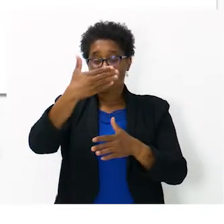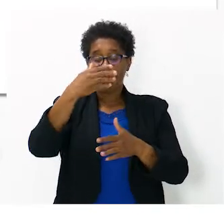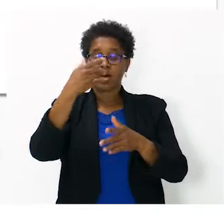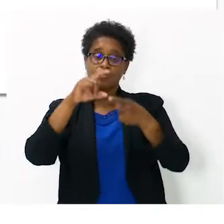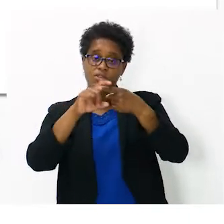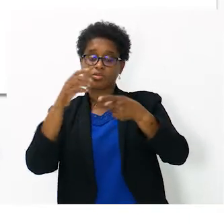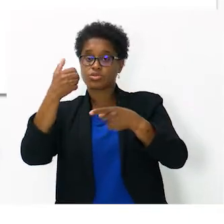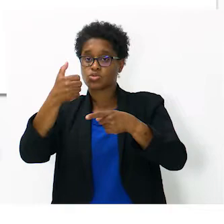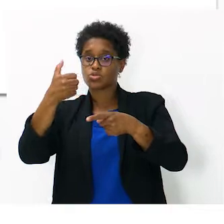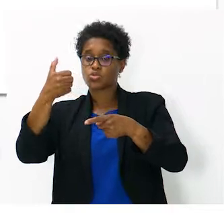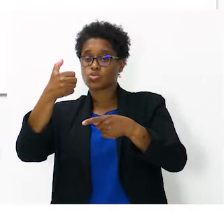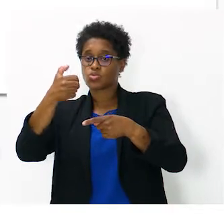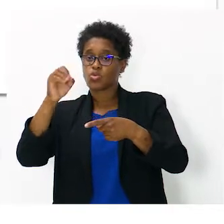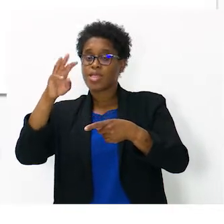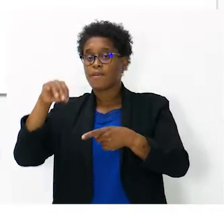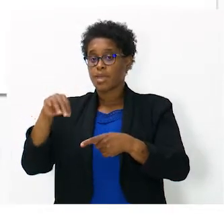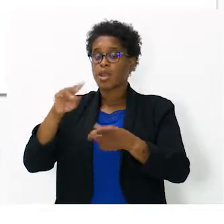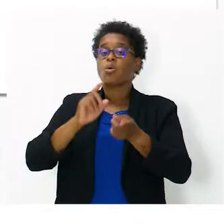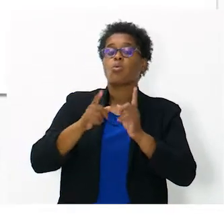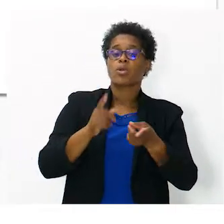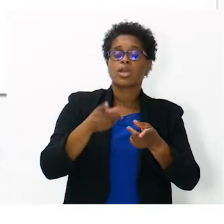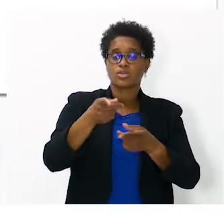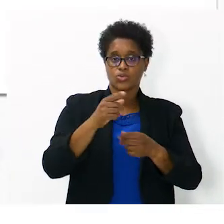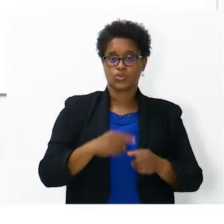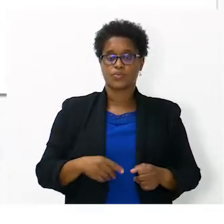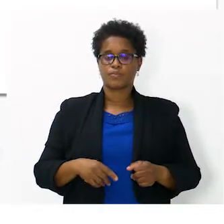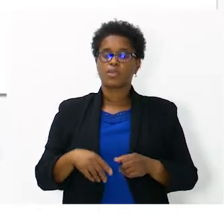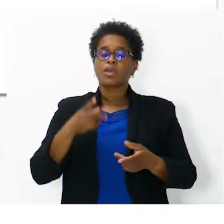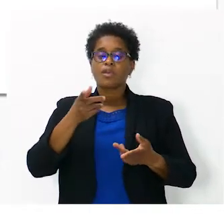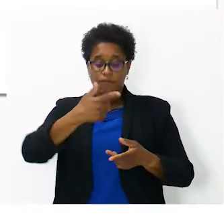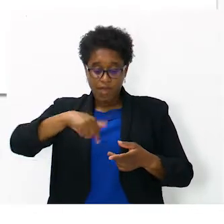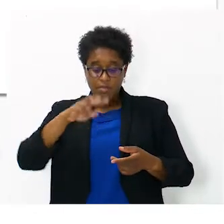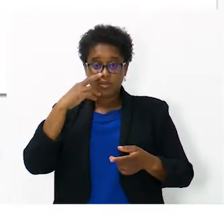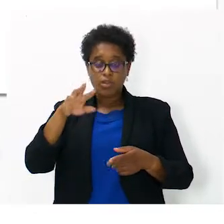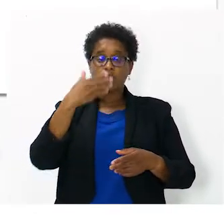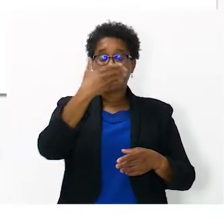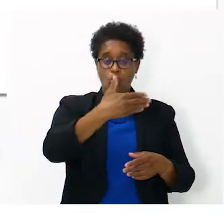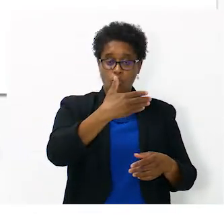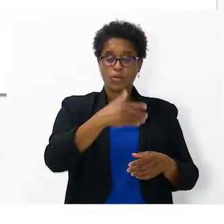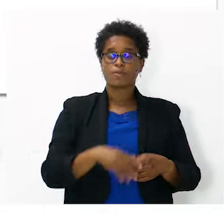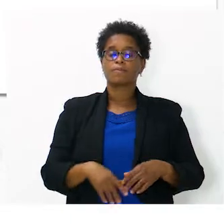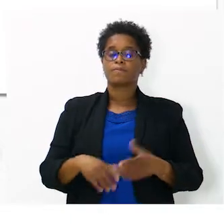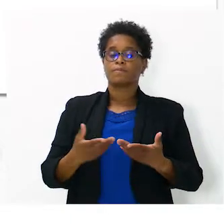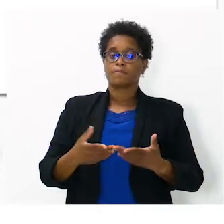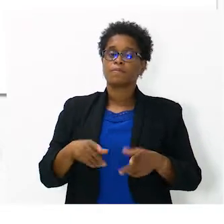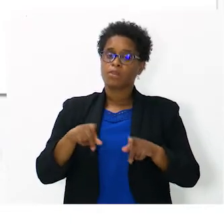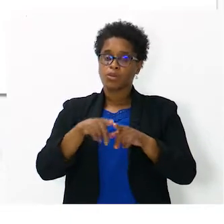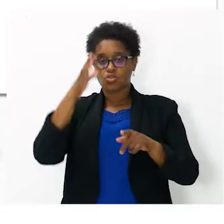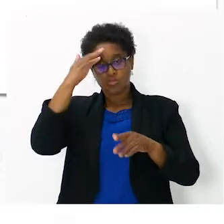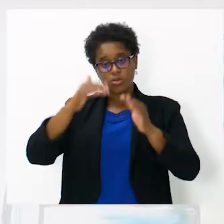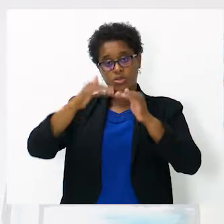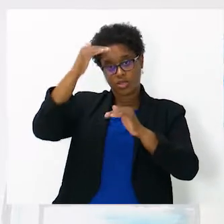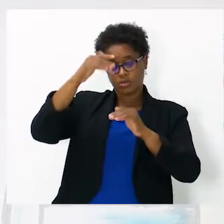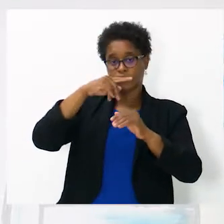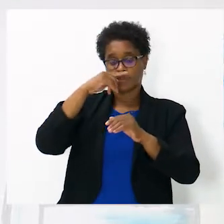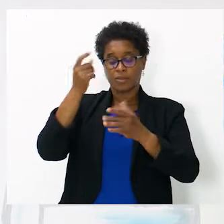dividir por 50.000. O que significa isso? Vamos ver. 1 representa o numerador,